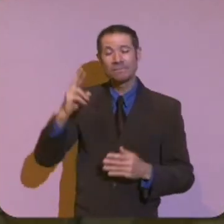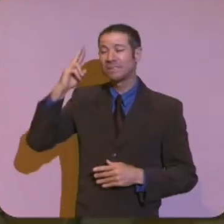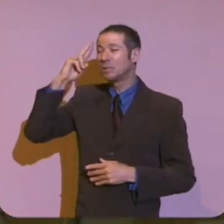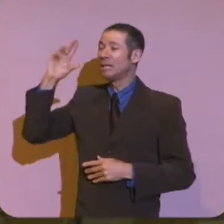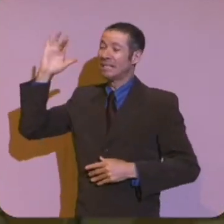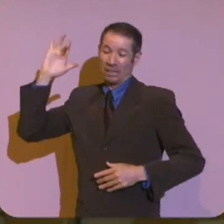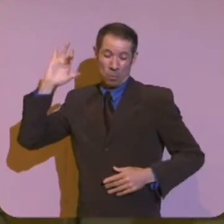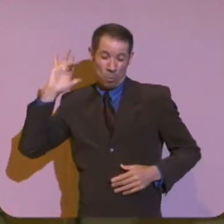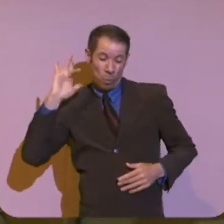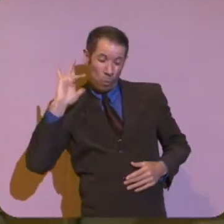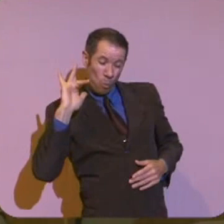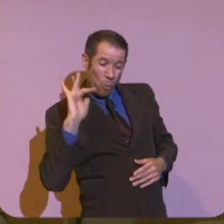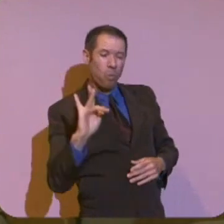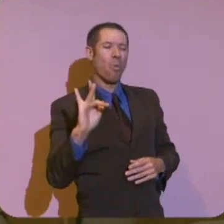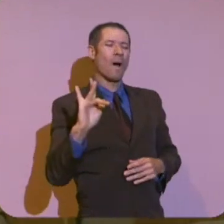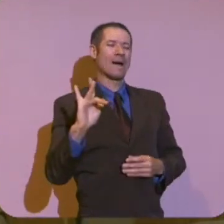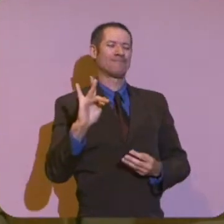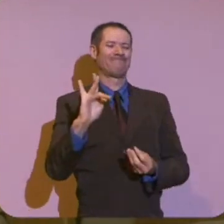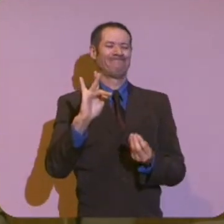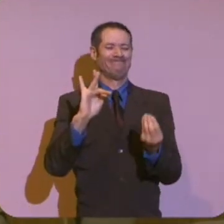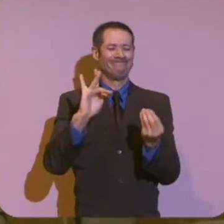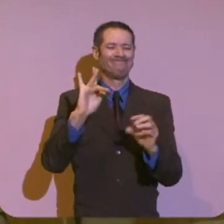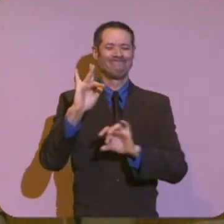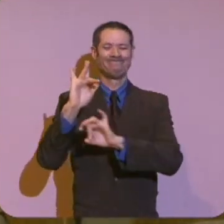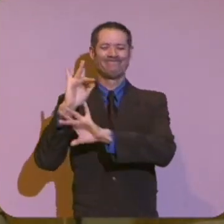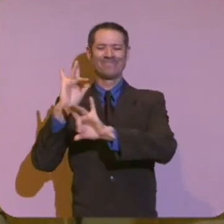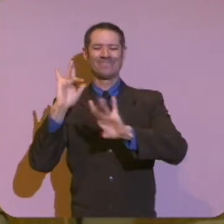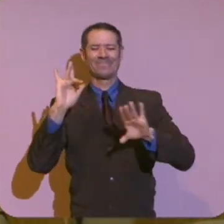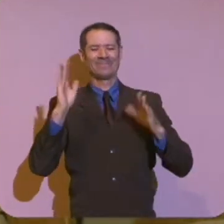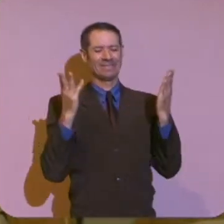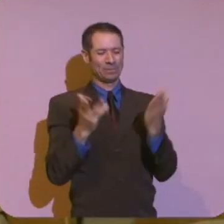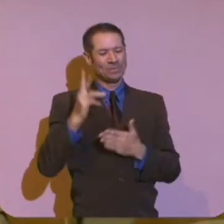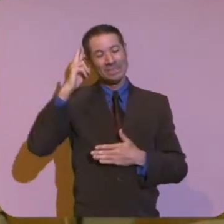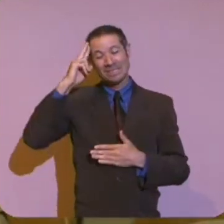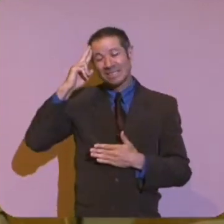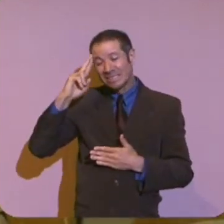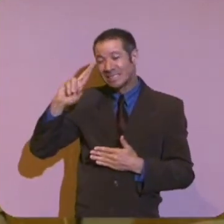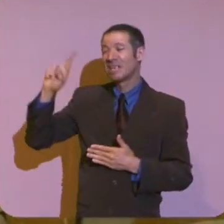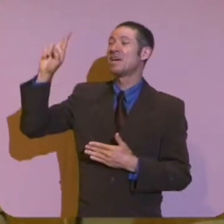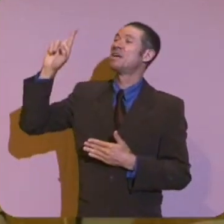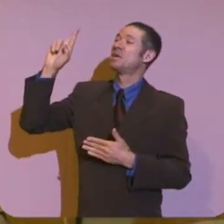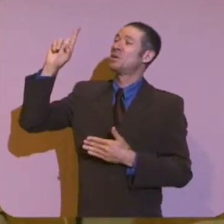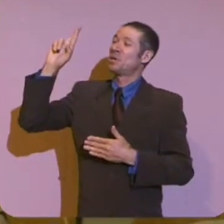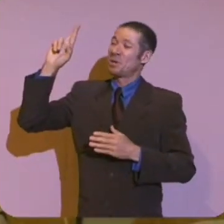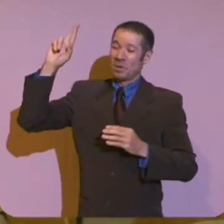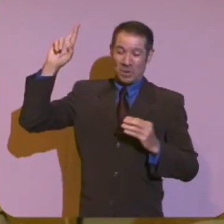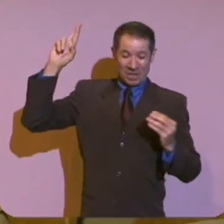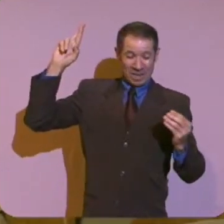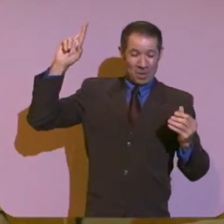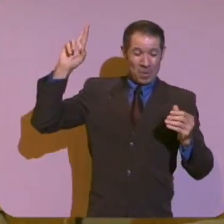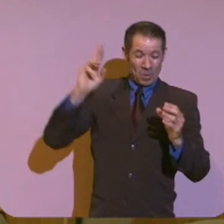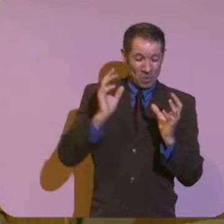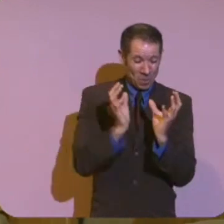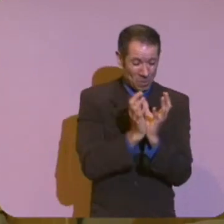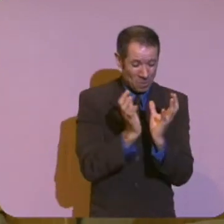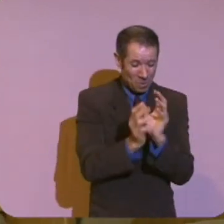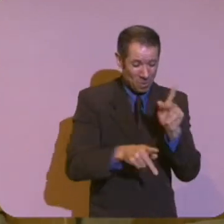tocados pelo Teu toque, que agora o Senhor possa trazê-los para perto de si,